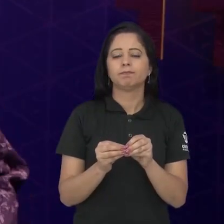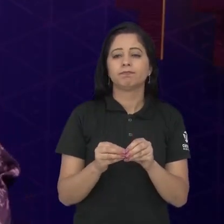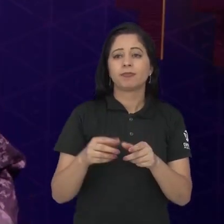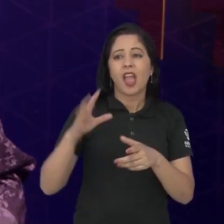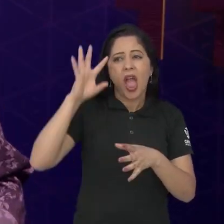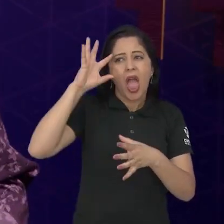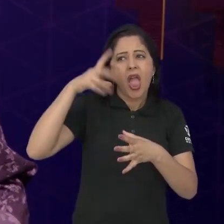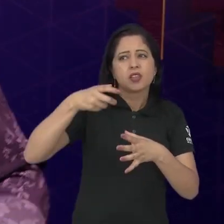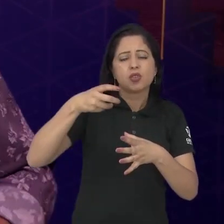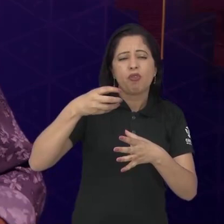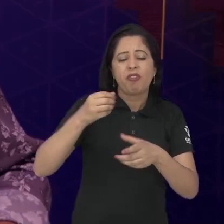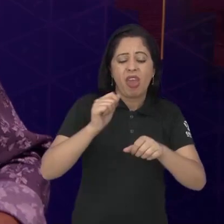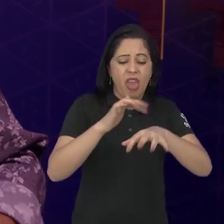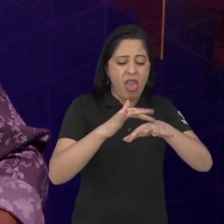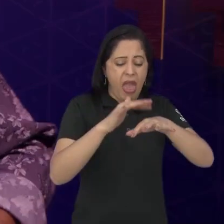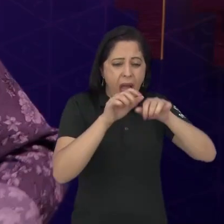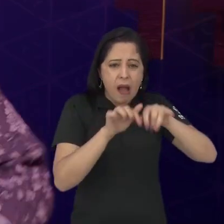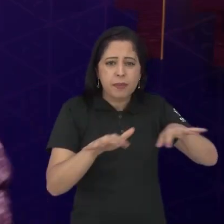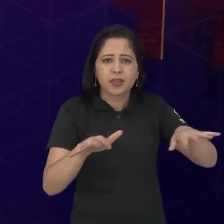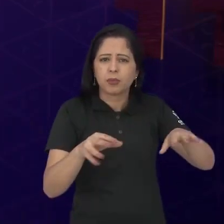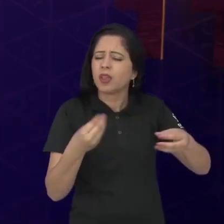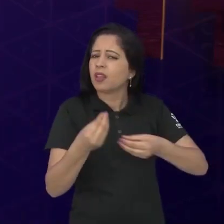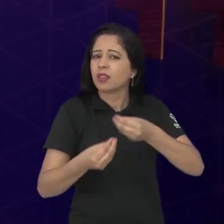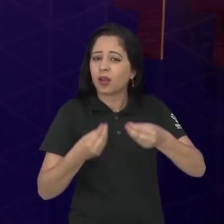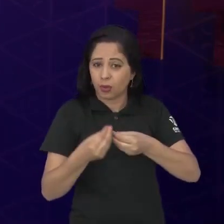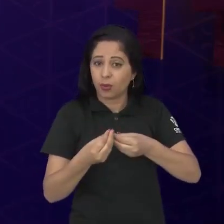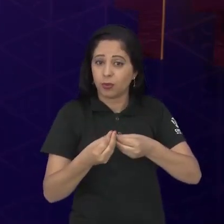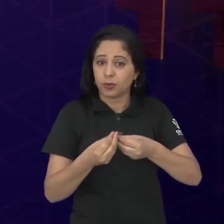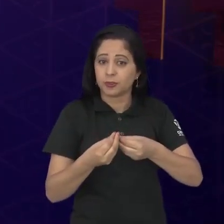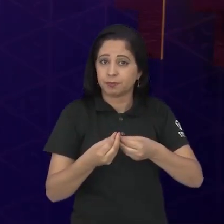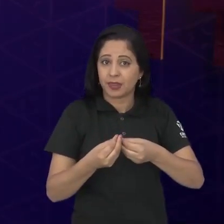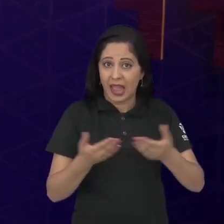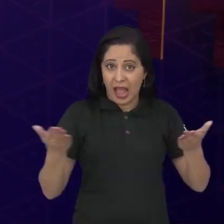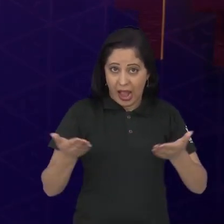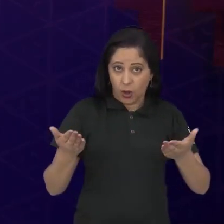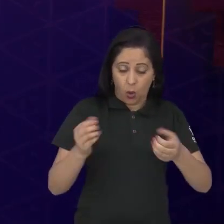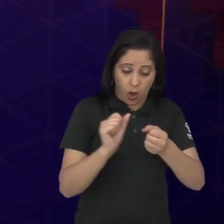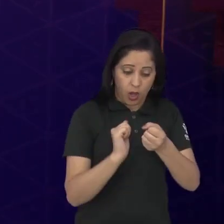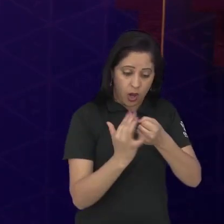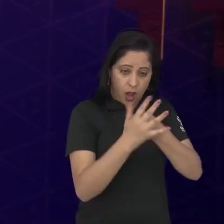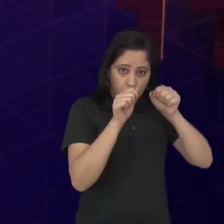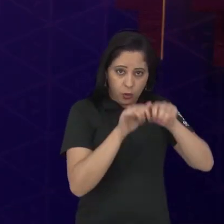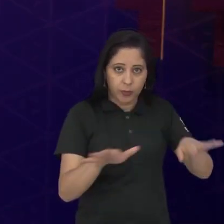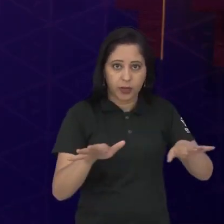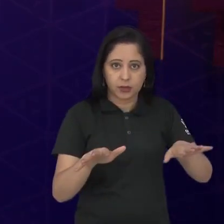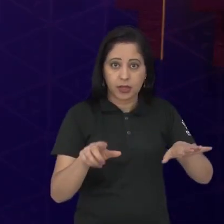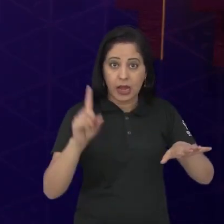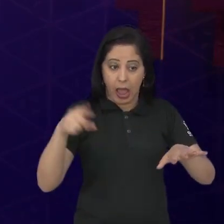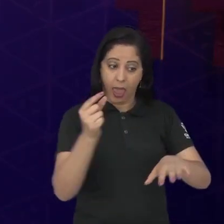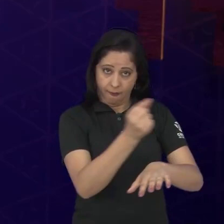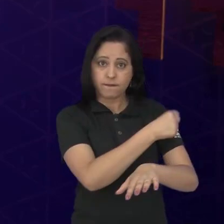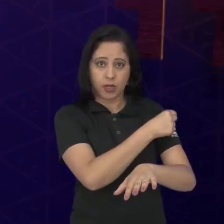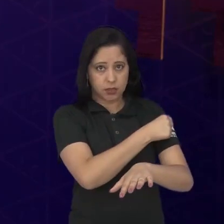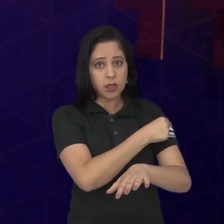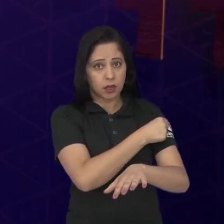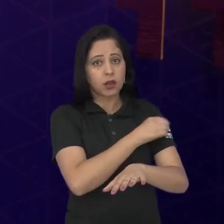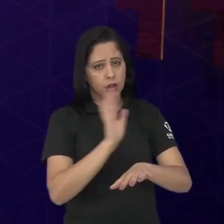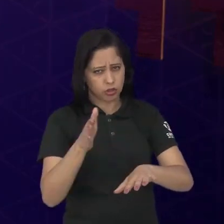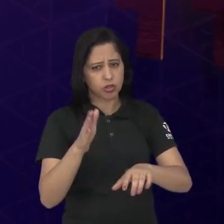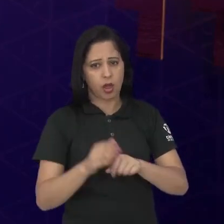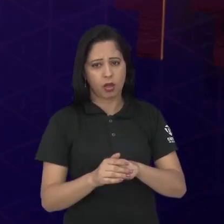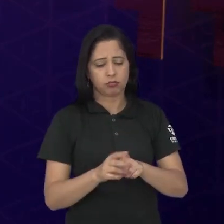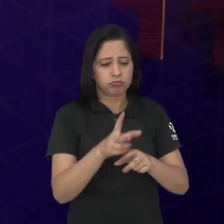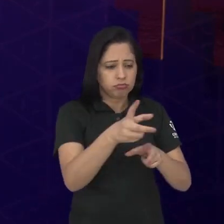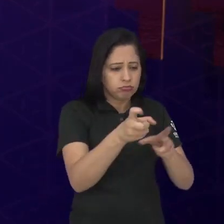qual que é a solução dessas pandemias, né? A nossa solução agora da Covid-19 foi a vacina, né?